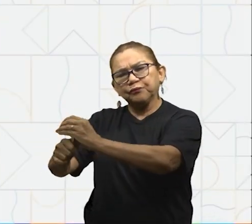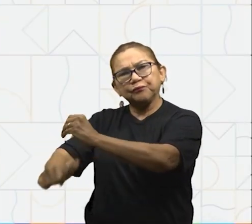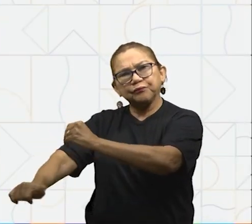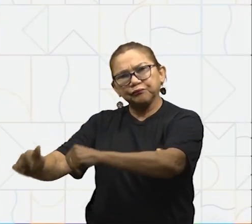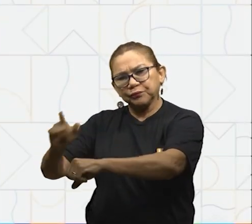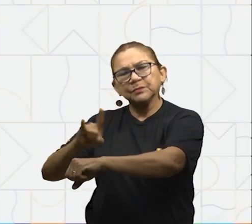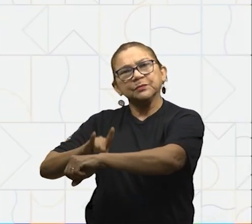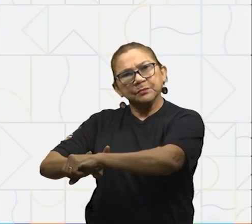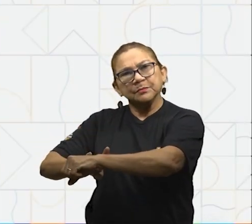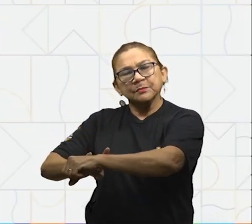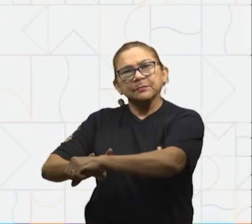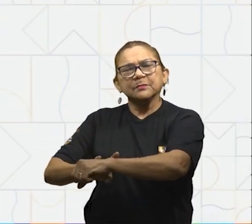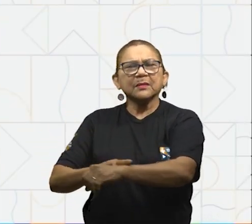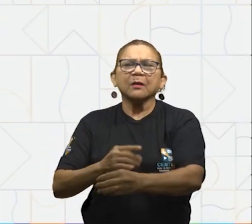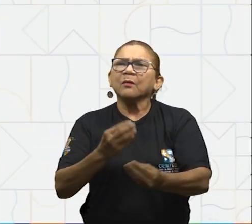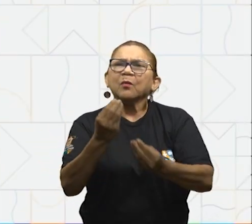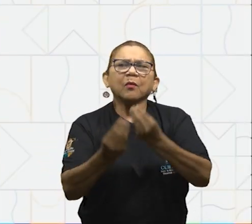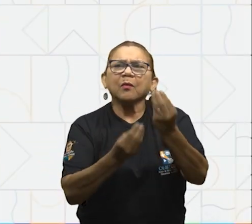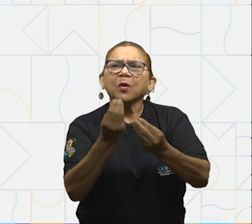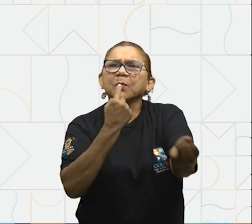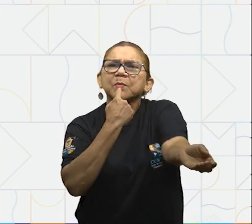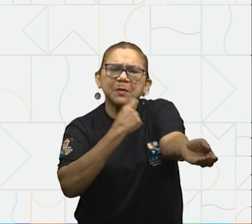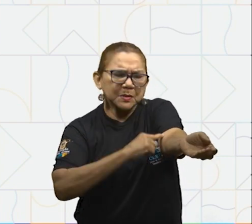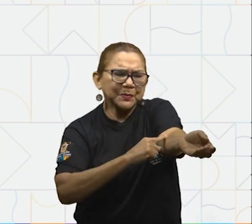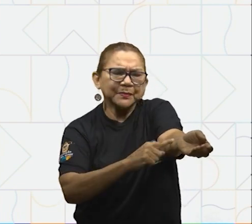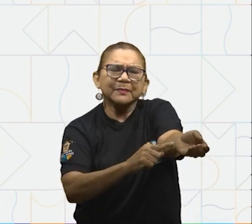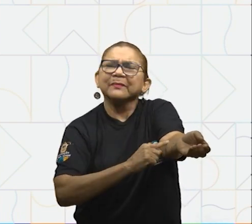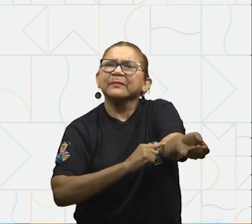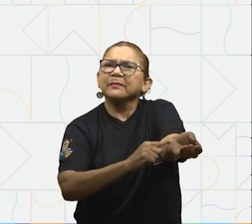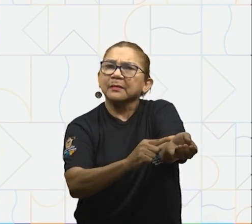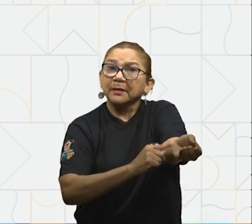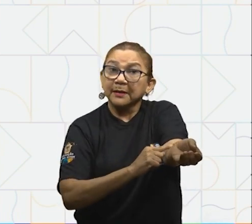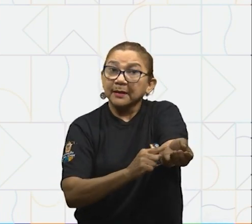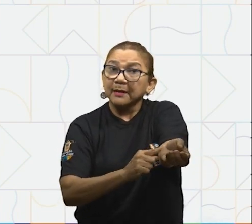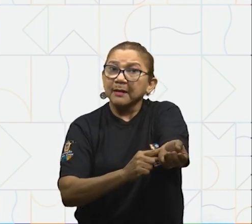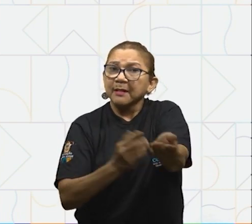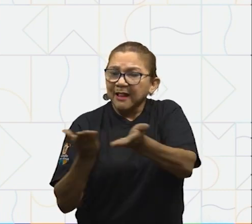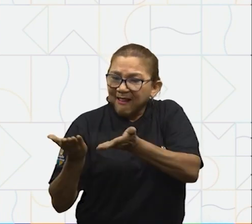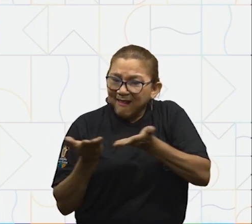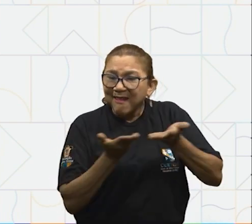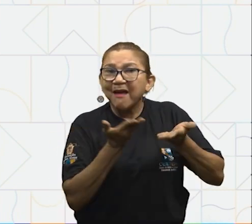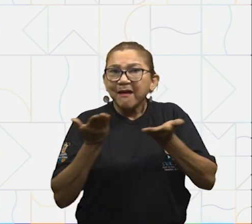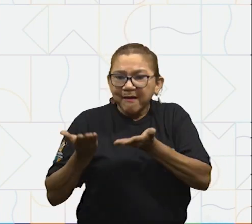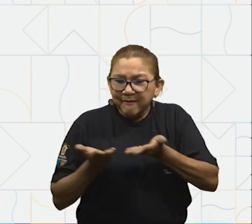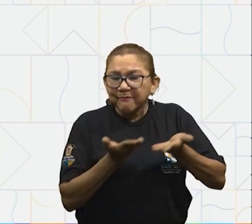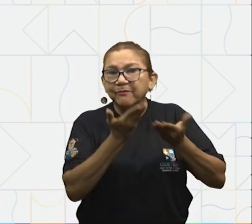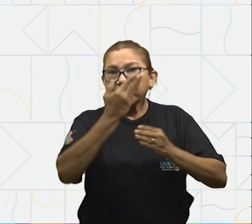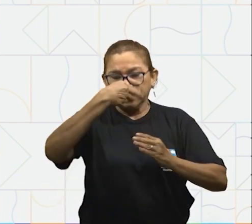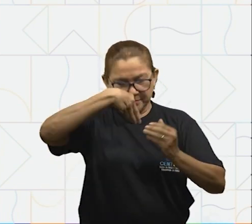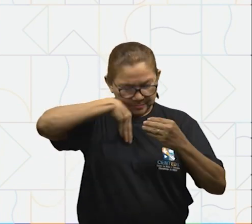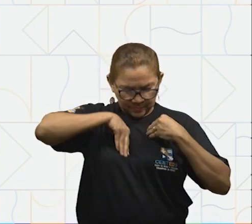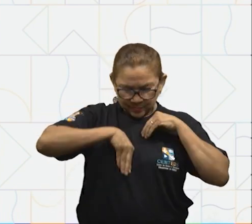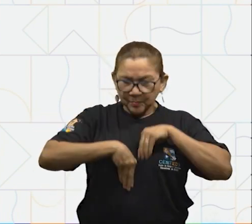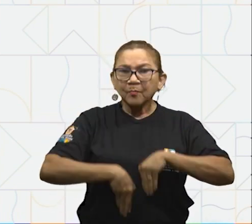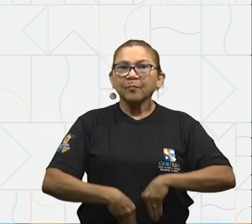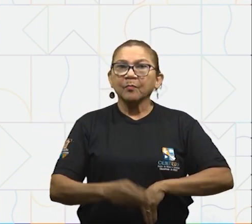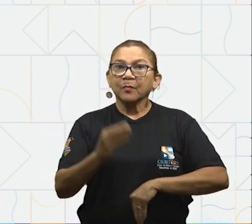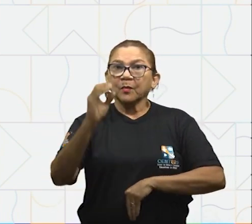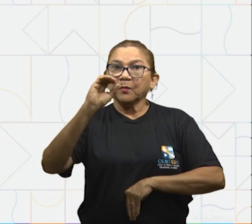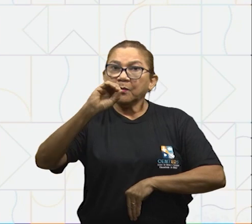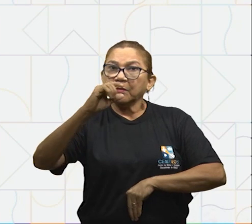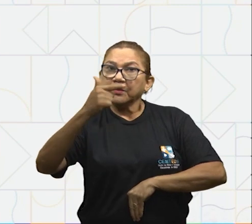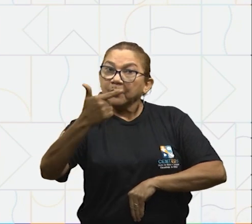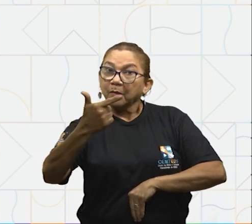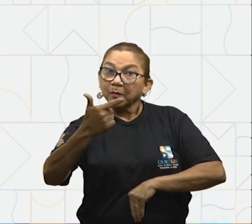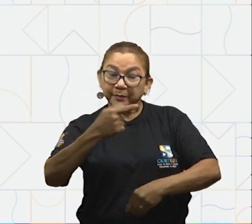como o sangue leva tanto gás oxigênio quanto os nutrientes para as células? Certamente você já ouviu a frase, o sangue